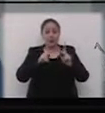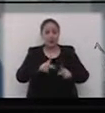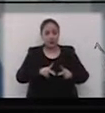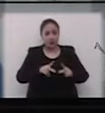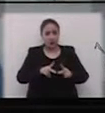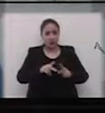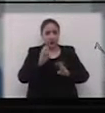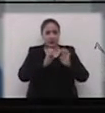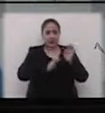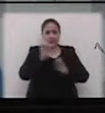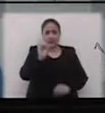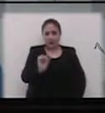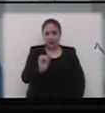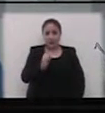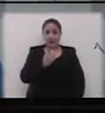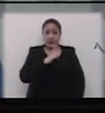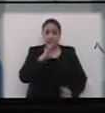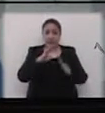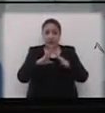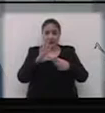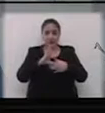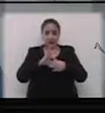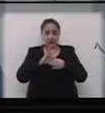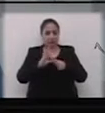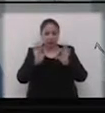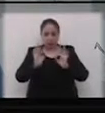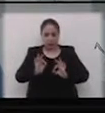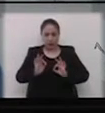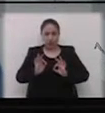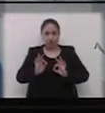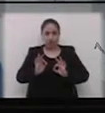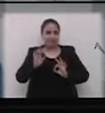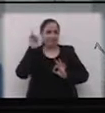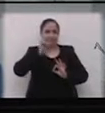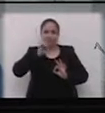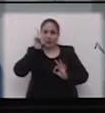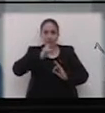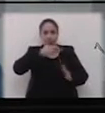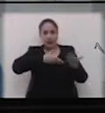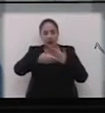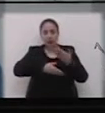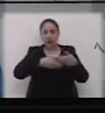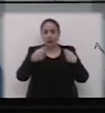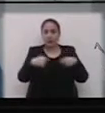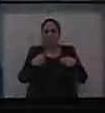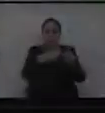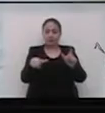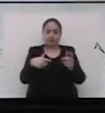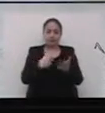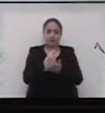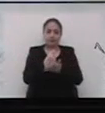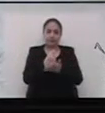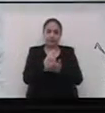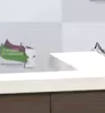para o pequeno produtor, aquele que tem o açougue e ele não se preparou, ele não conseguirá atender essa demanda.